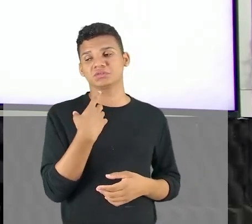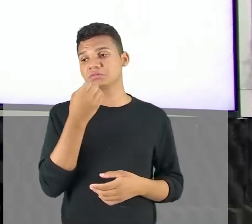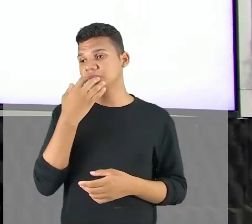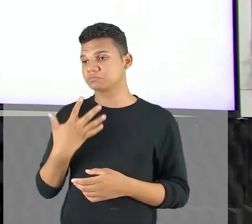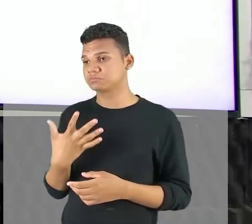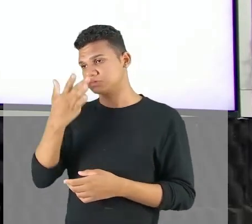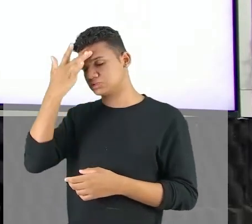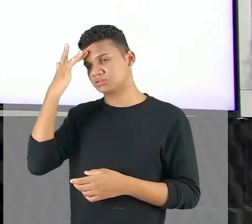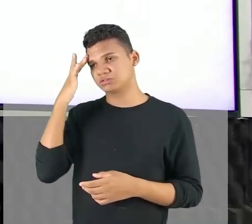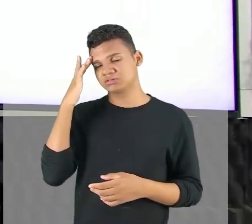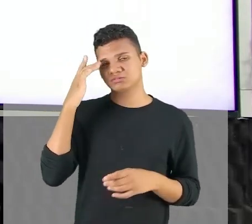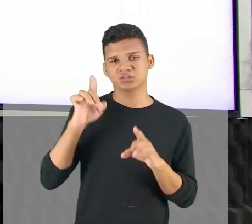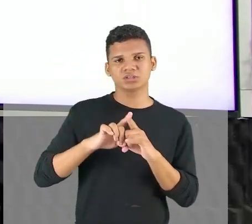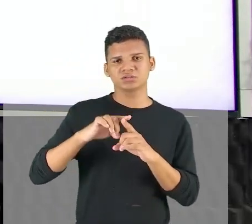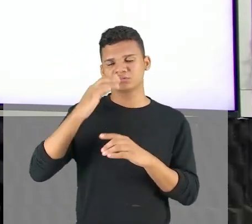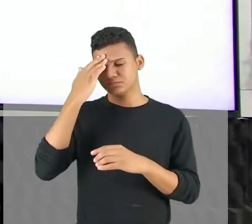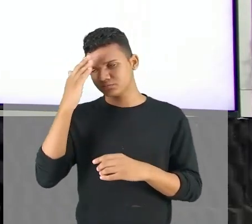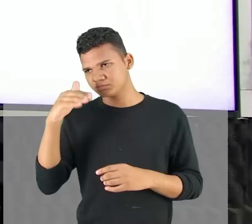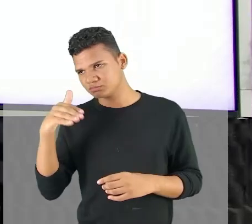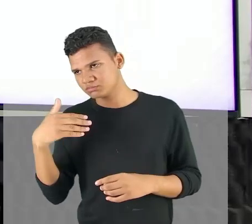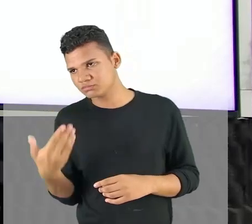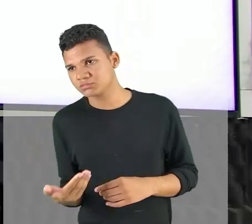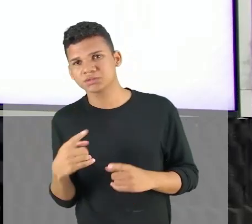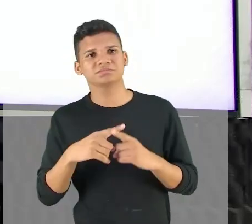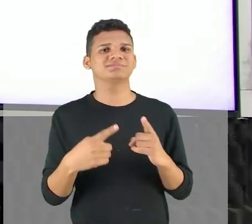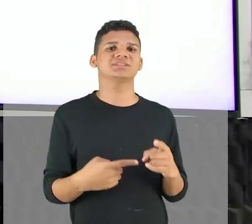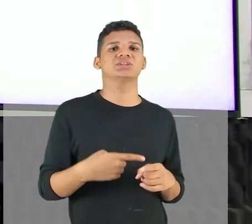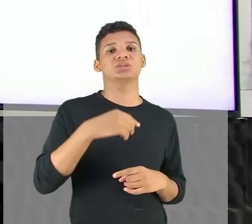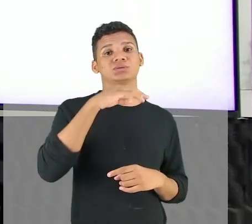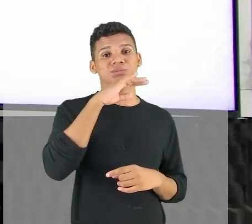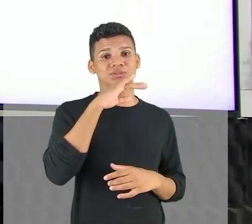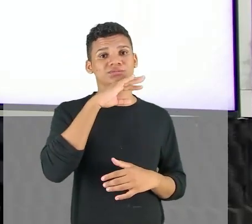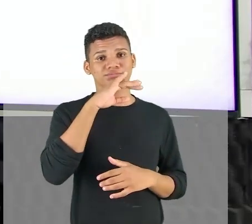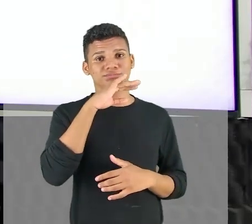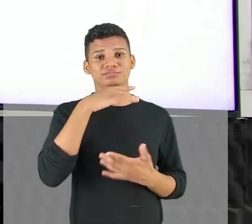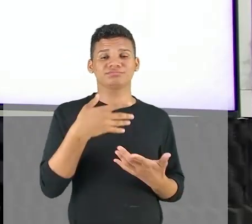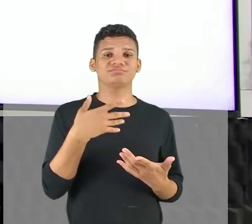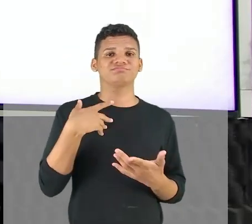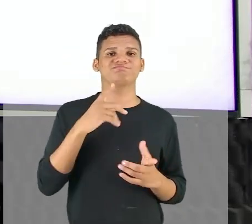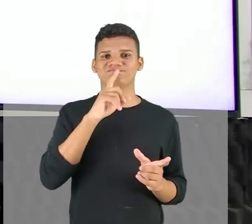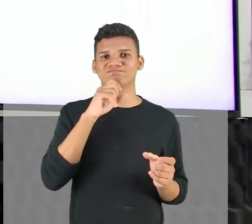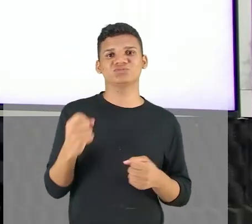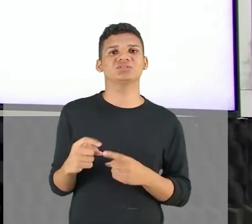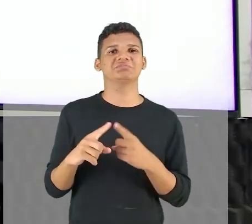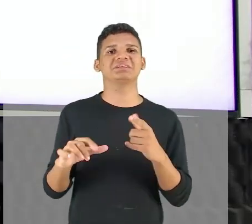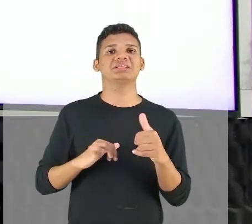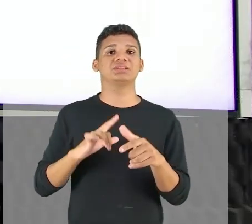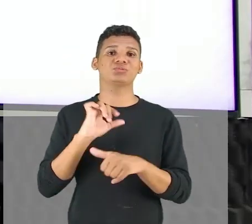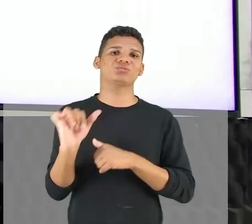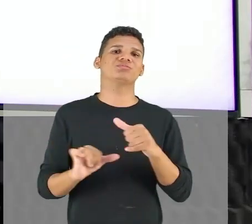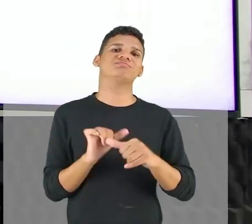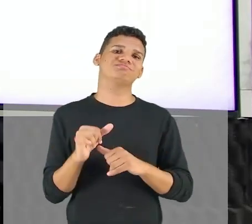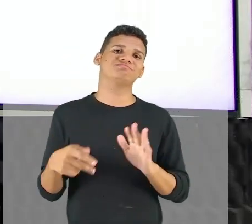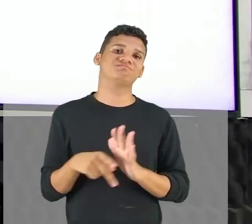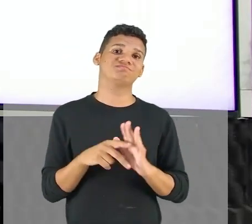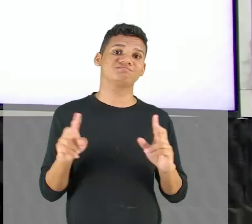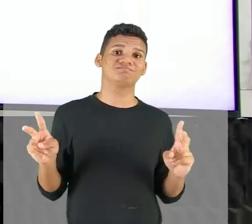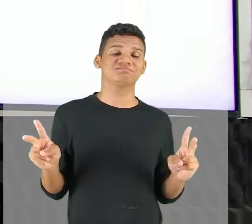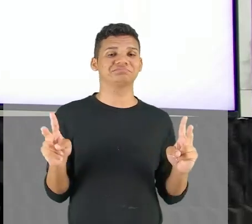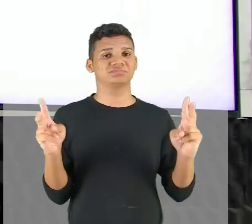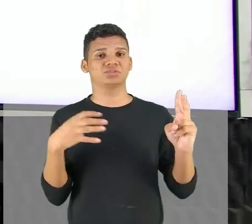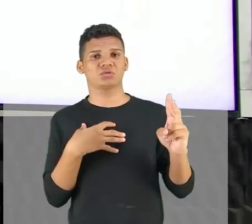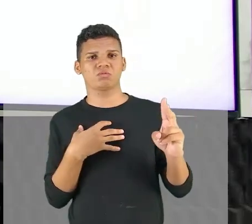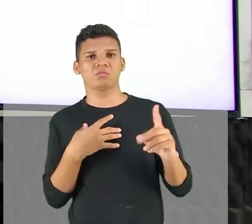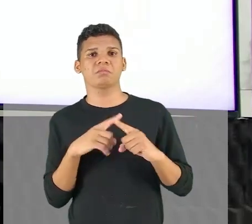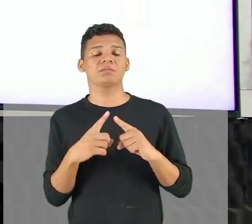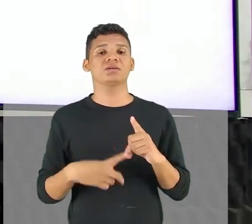curva, né, o fraco, e o mal vai ser justamente o forte. Ou seja, houve uma inversão dos valores. Né? Por isso que o Nietzsche vai criticar essa